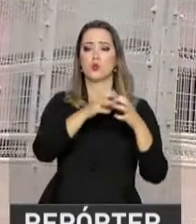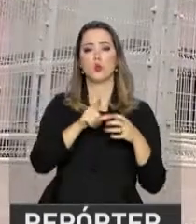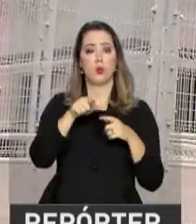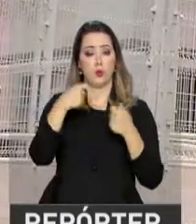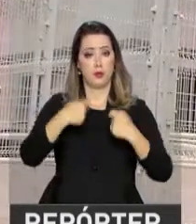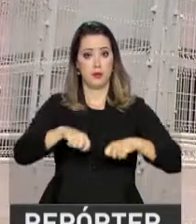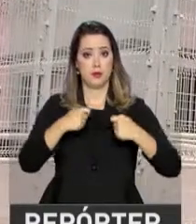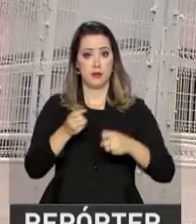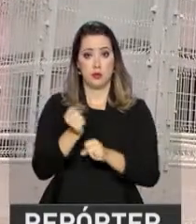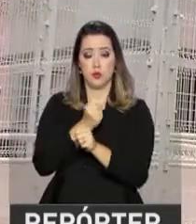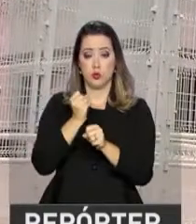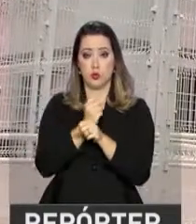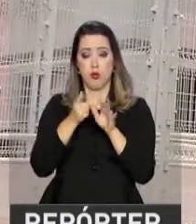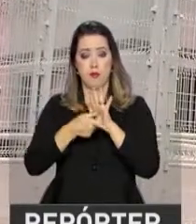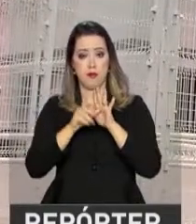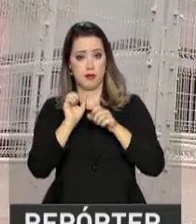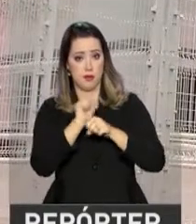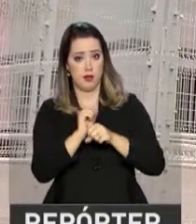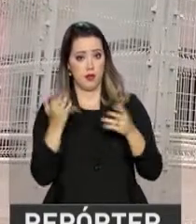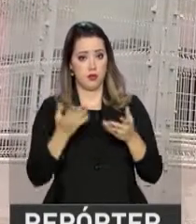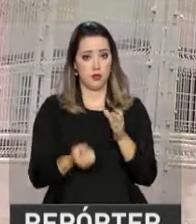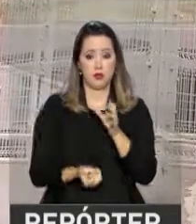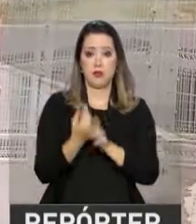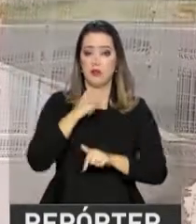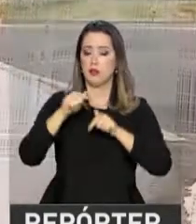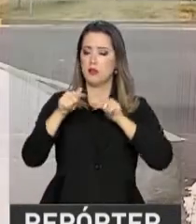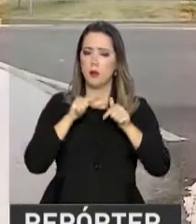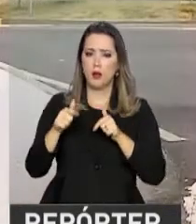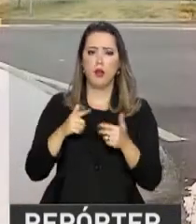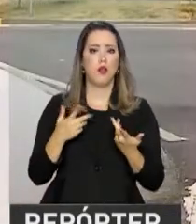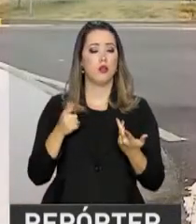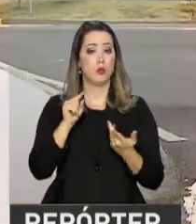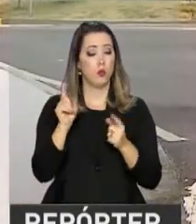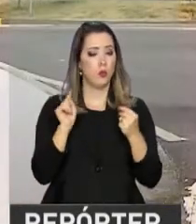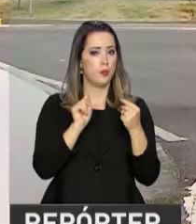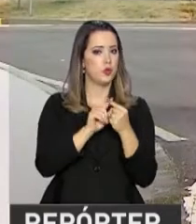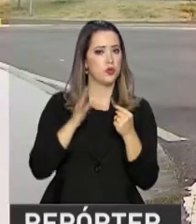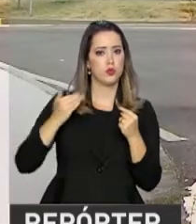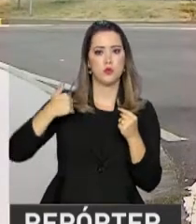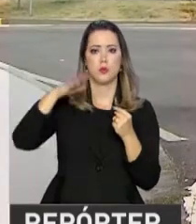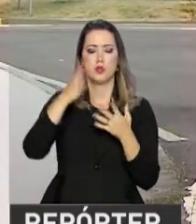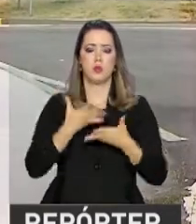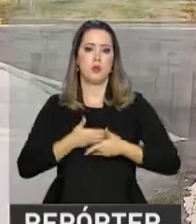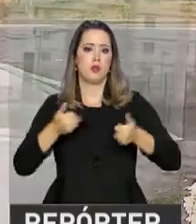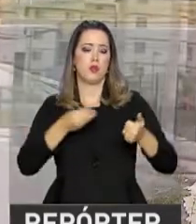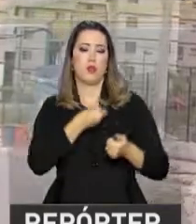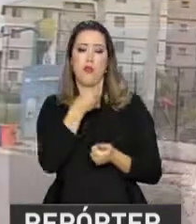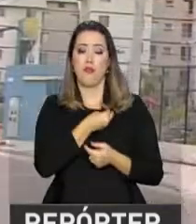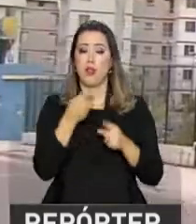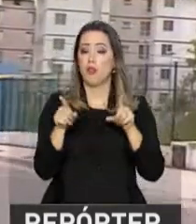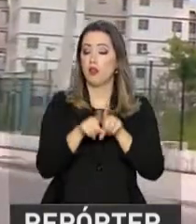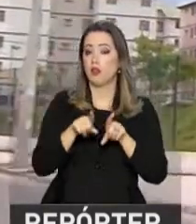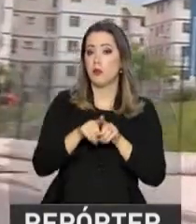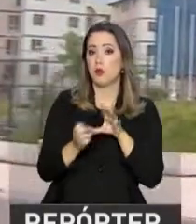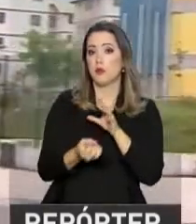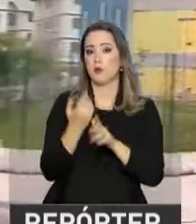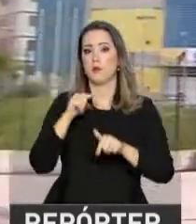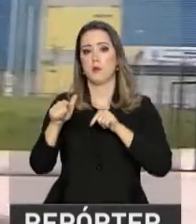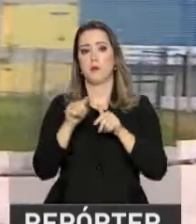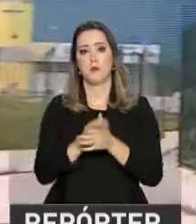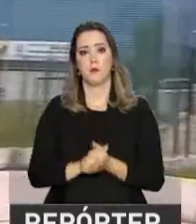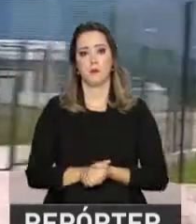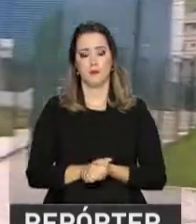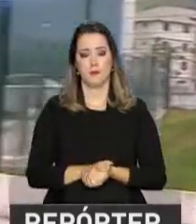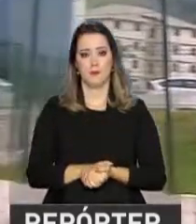para que nós possamos gerar empregos o objetivo além da melhora é sobretudo a geração de